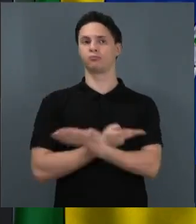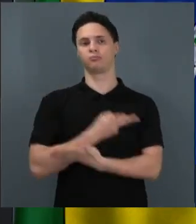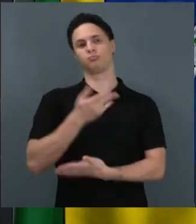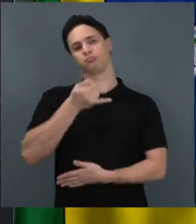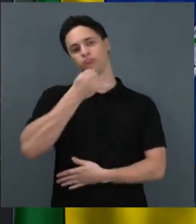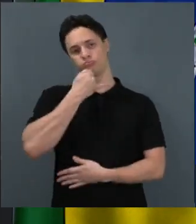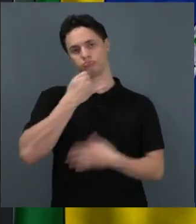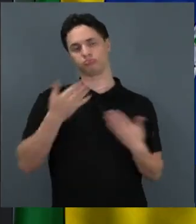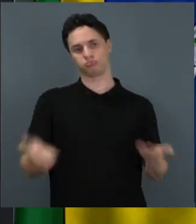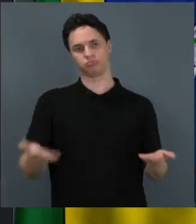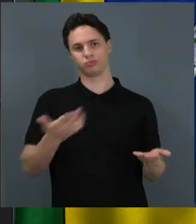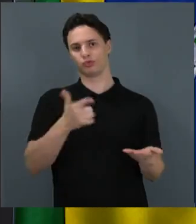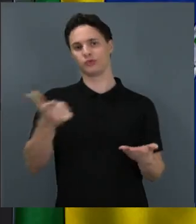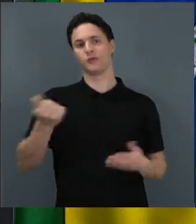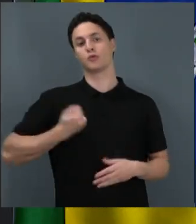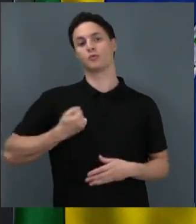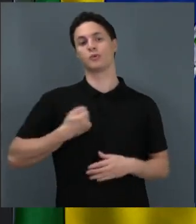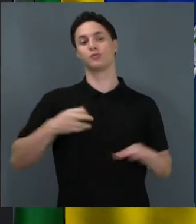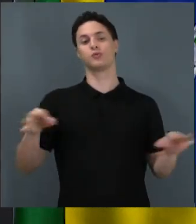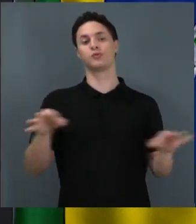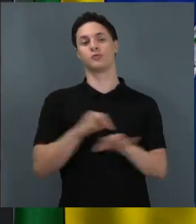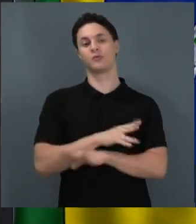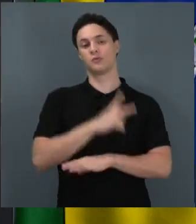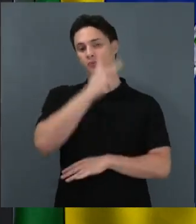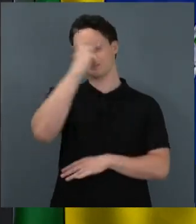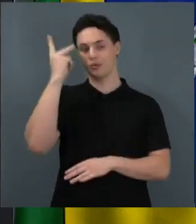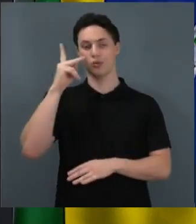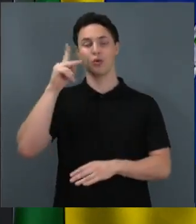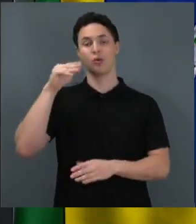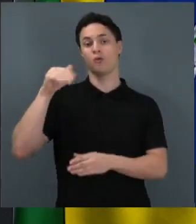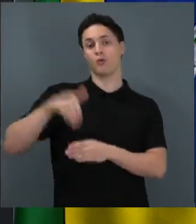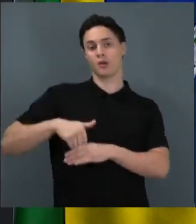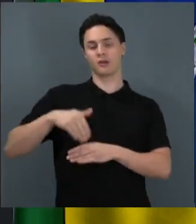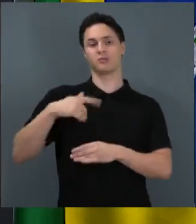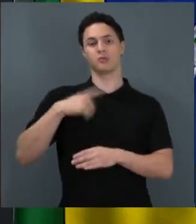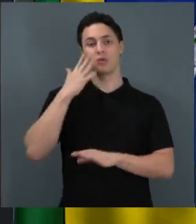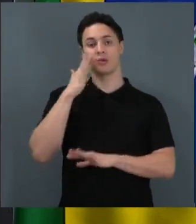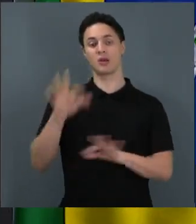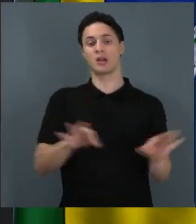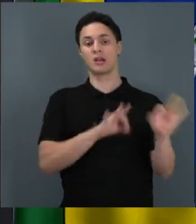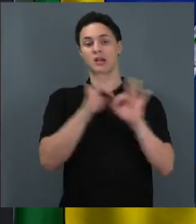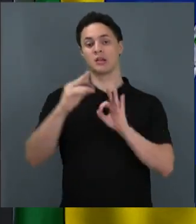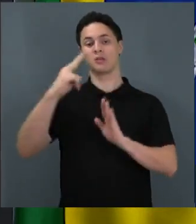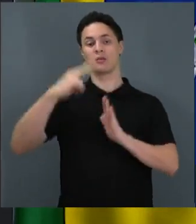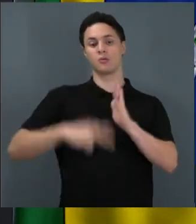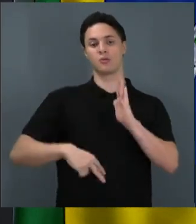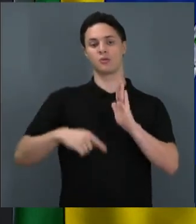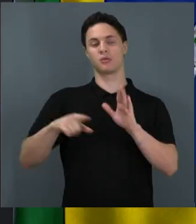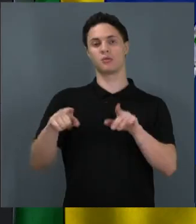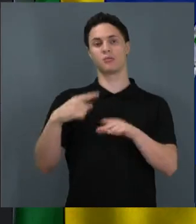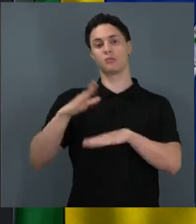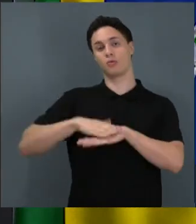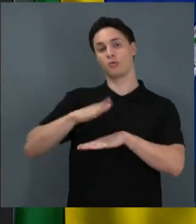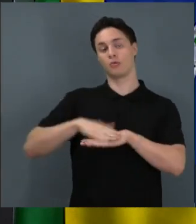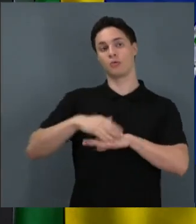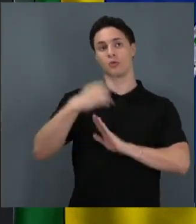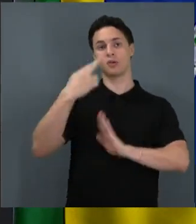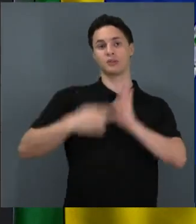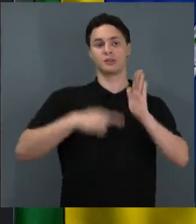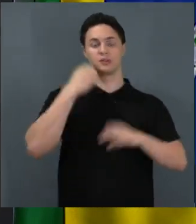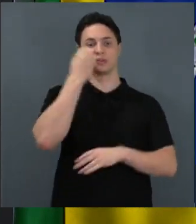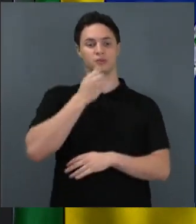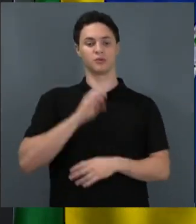infelizmente, não tivemos o quórum adequado para assistirmos à leitura do relatório,